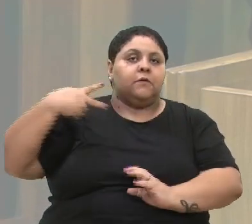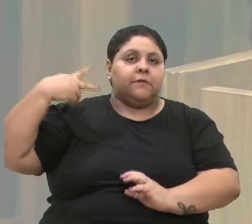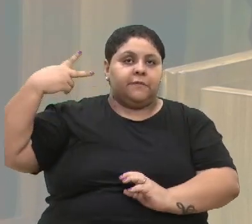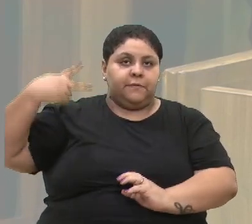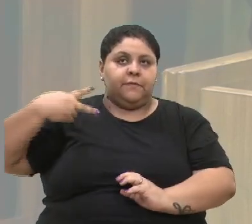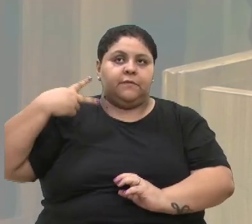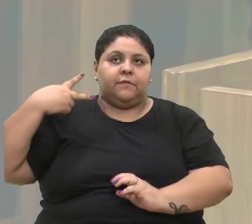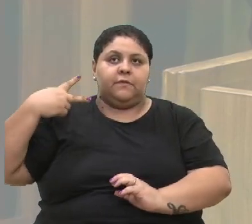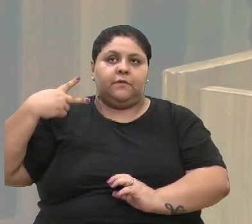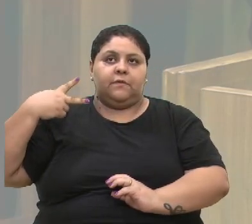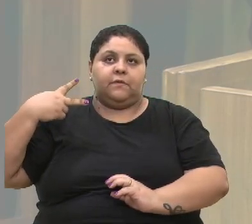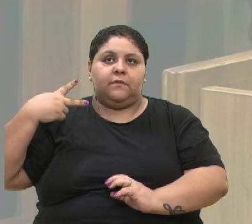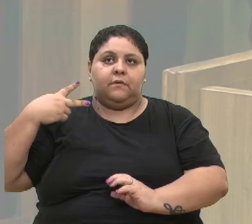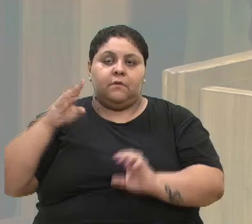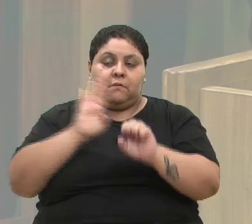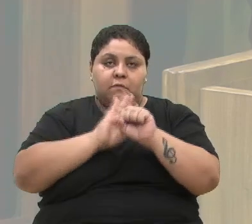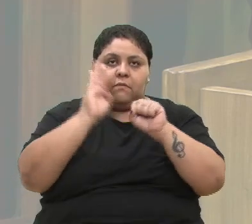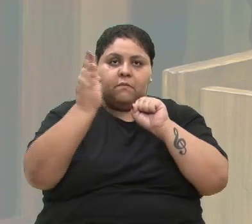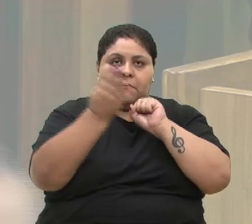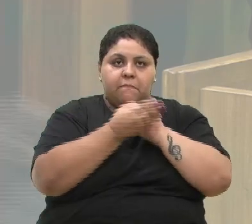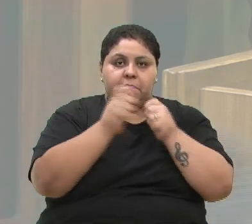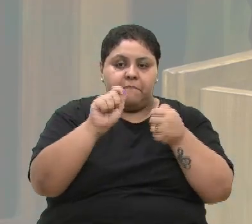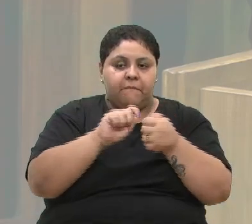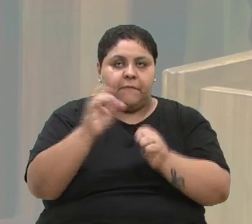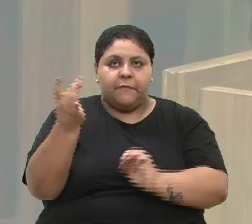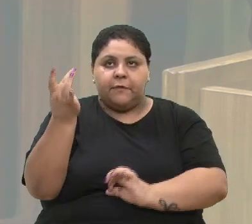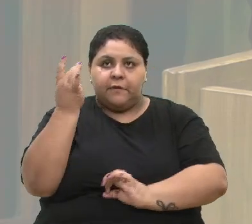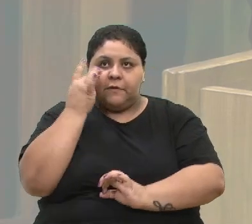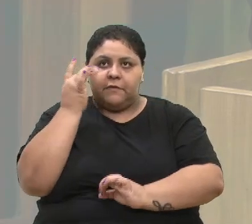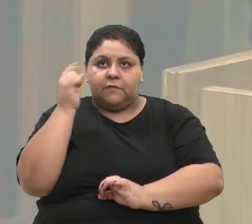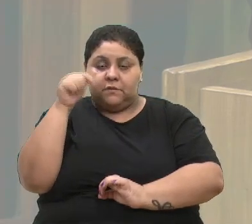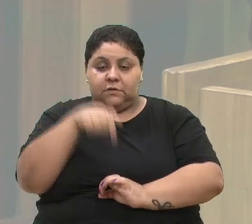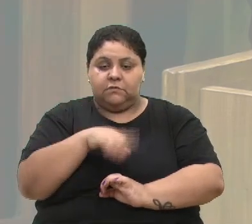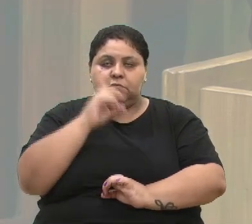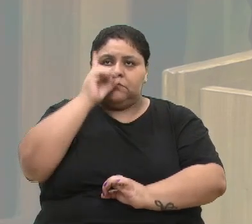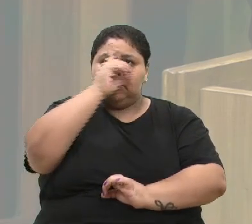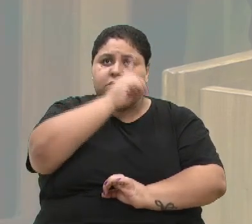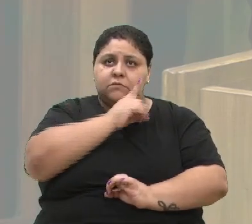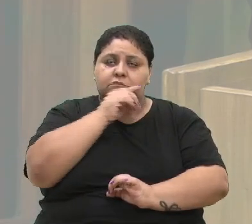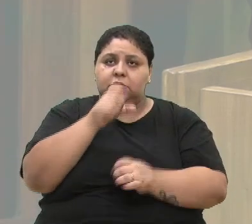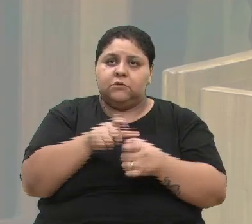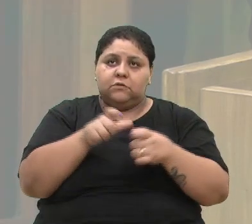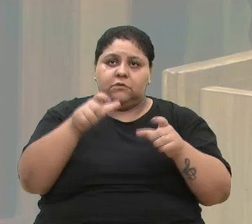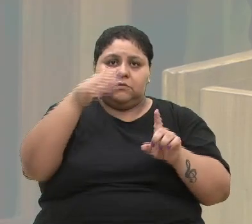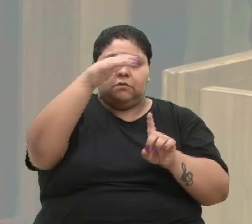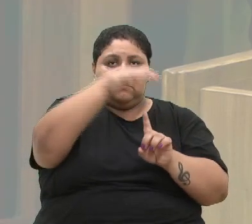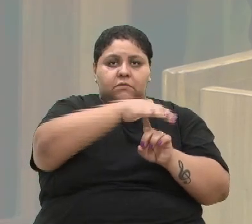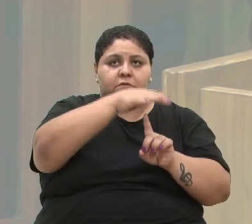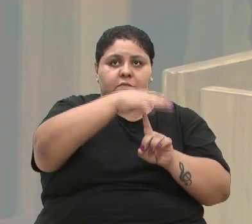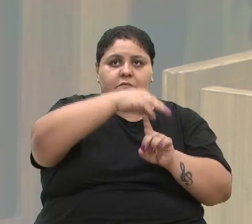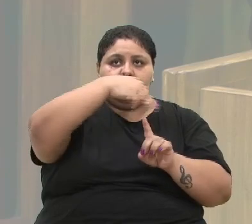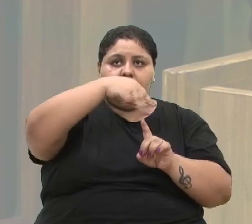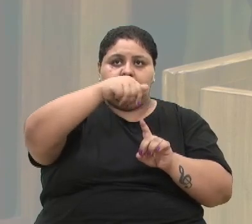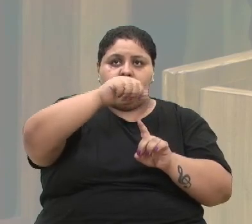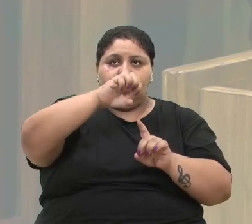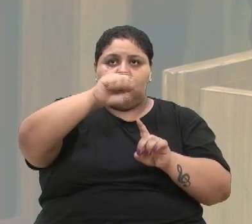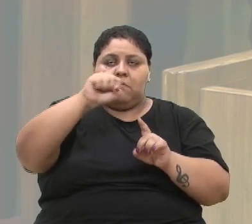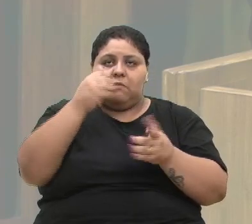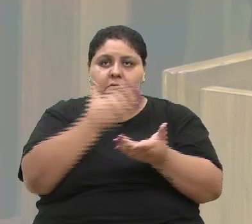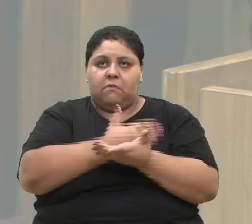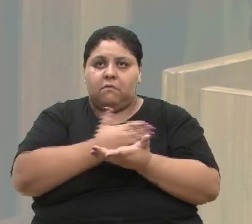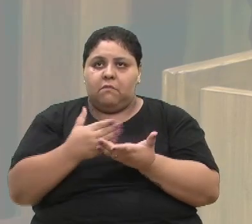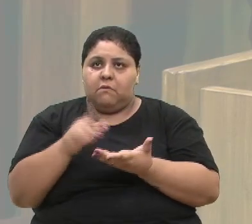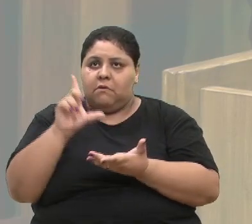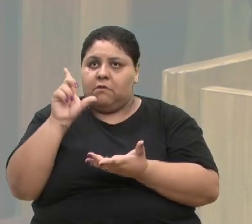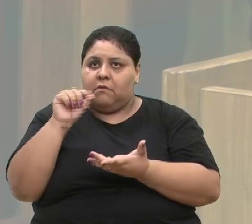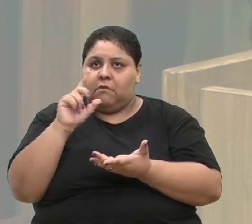esse convite para os bairros, que se façam presente nesse domingo, na grande feira da Maesa, que vai iniciar às